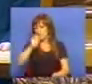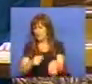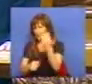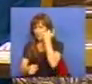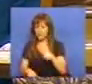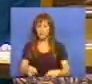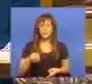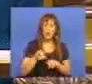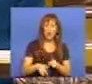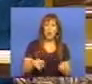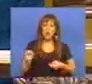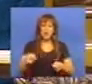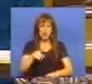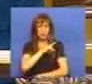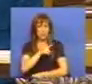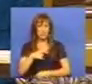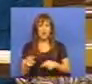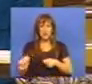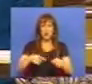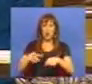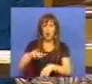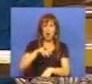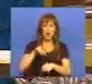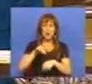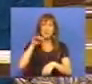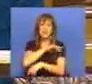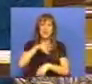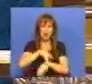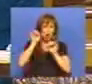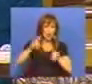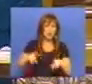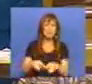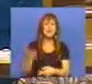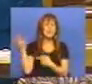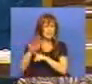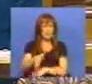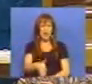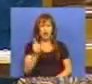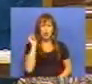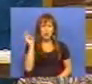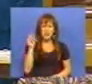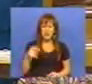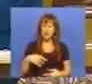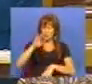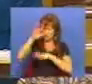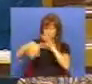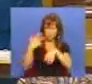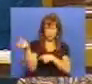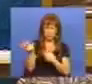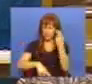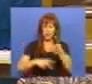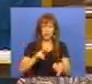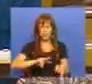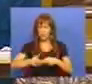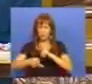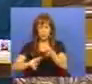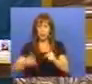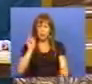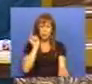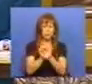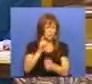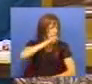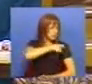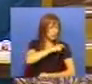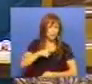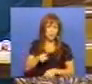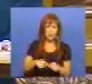O caso da gestão privada do Amador Assintra é exemplar. Há 12 anos que sucedem as estrapalhadas e as sucessivas auditorias e